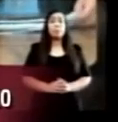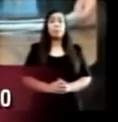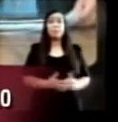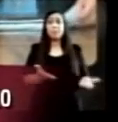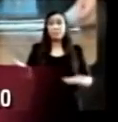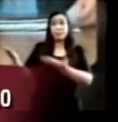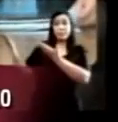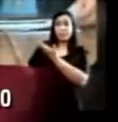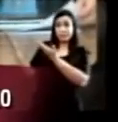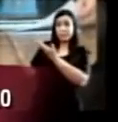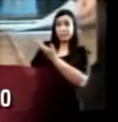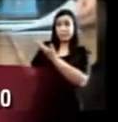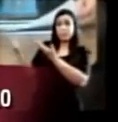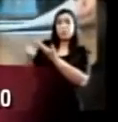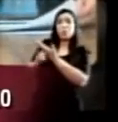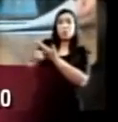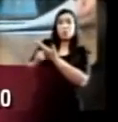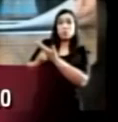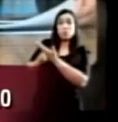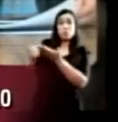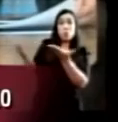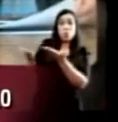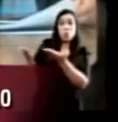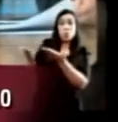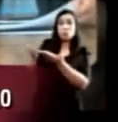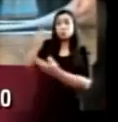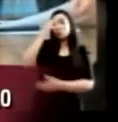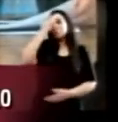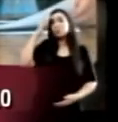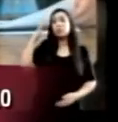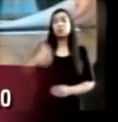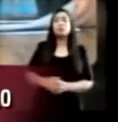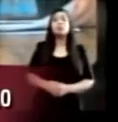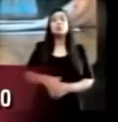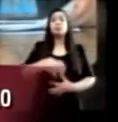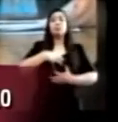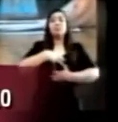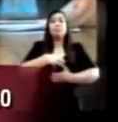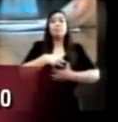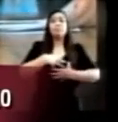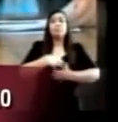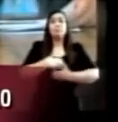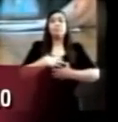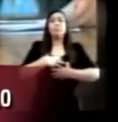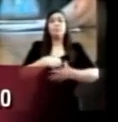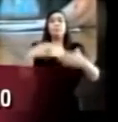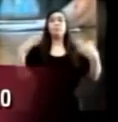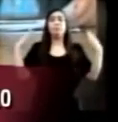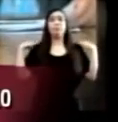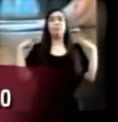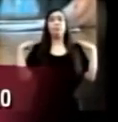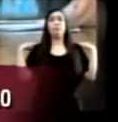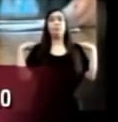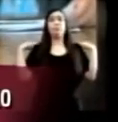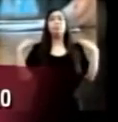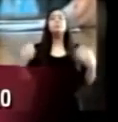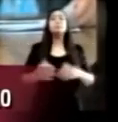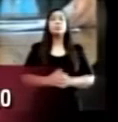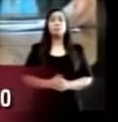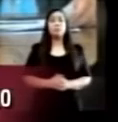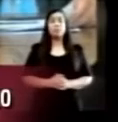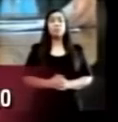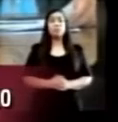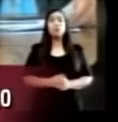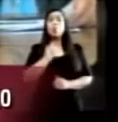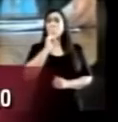vocês vão ver os dados atualizados de síndrome respiratória aguda grave, que nós estamos, então, como